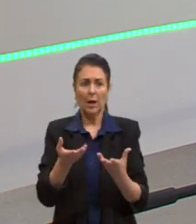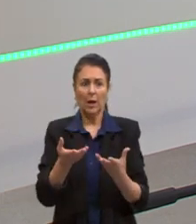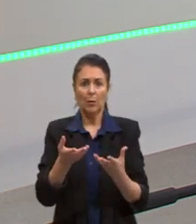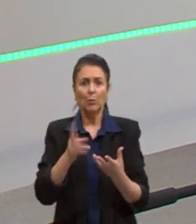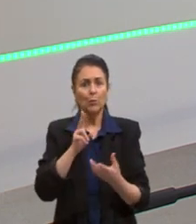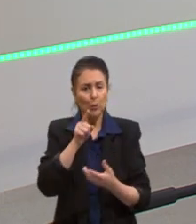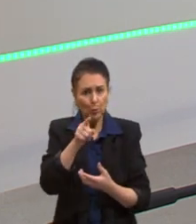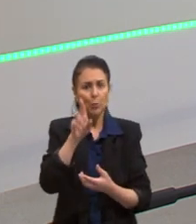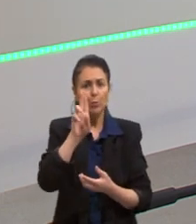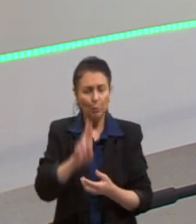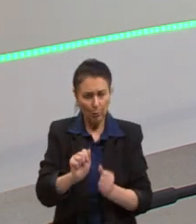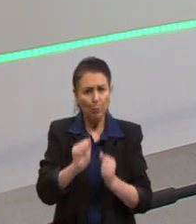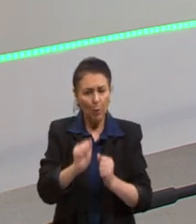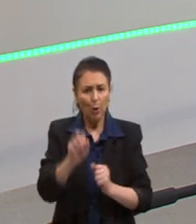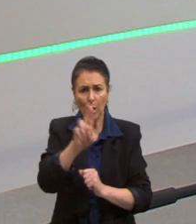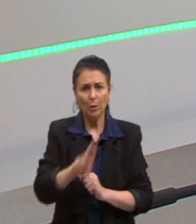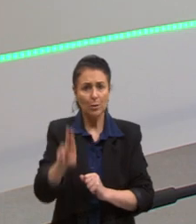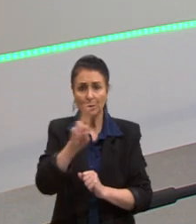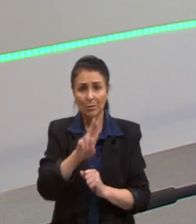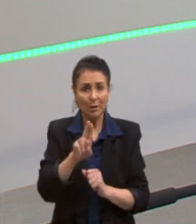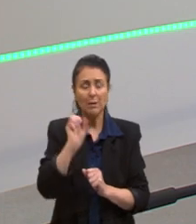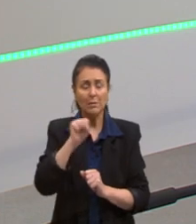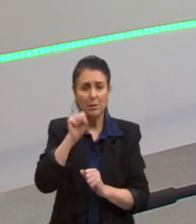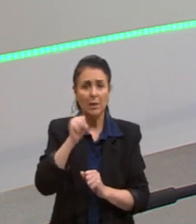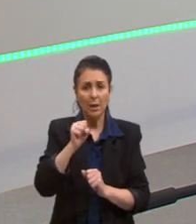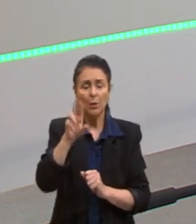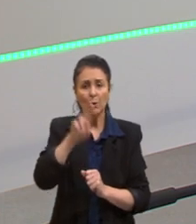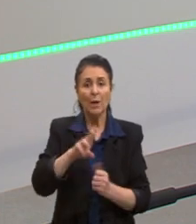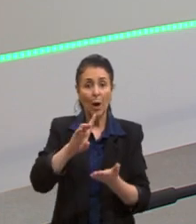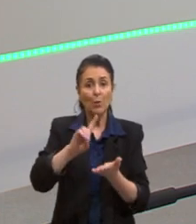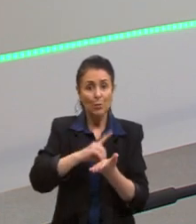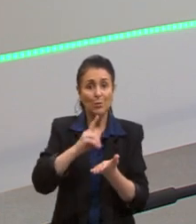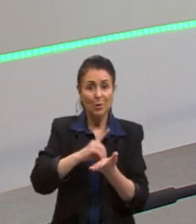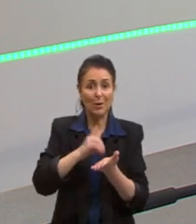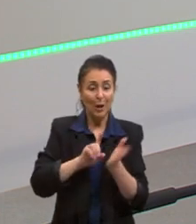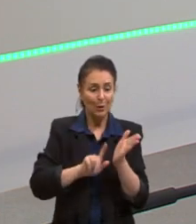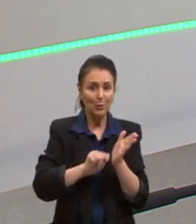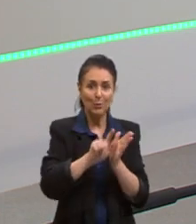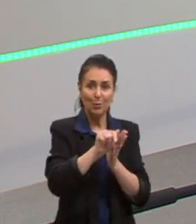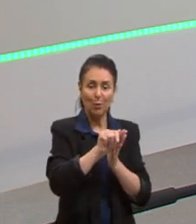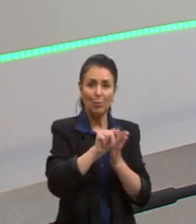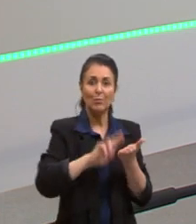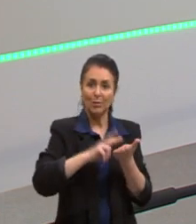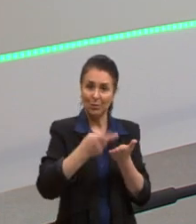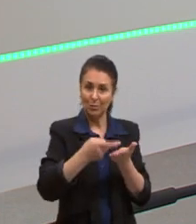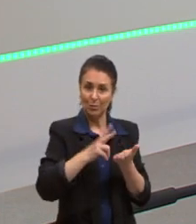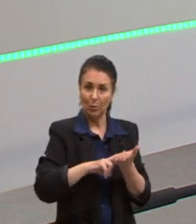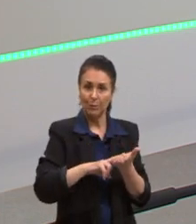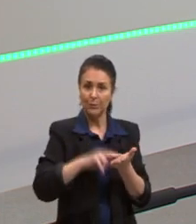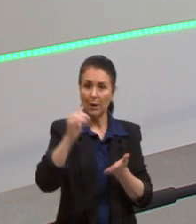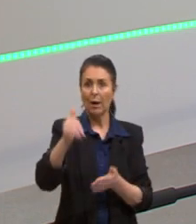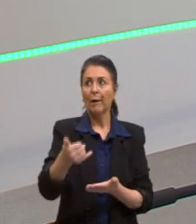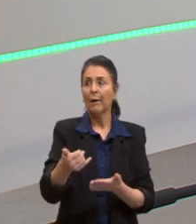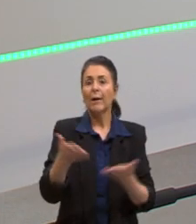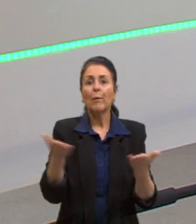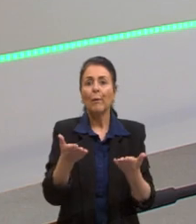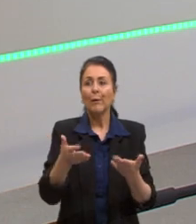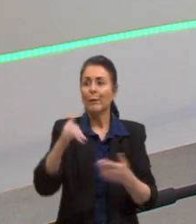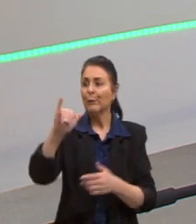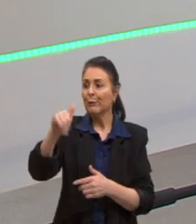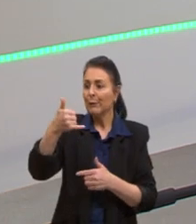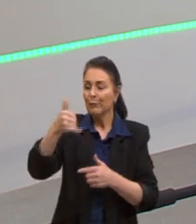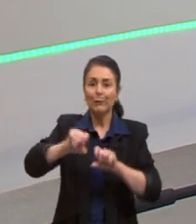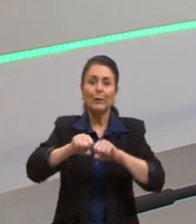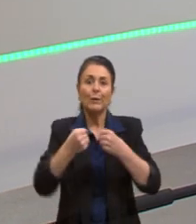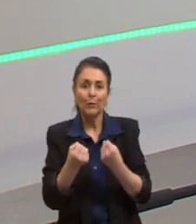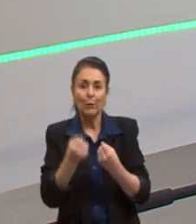companheiro de vocês para a questão dos dicionário moderno bom se meu telefone estragou como é que eu vou traduzir